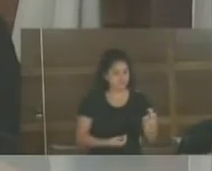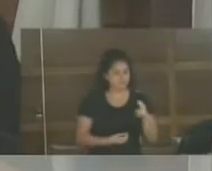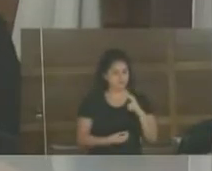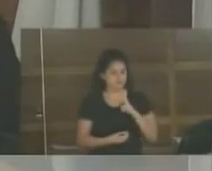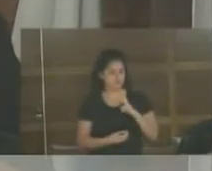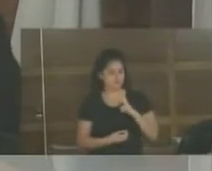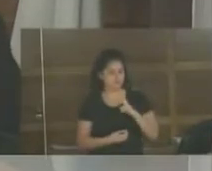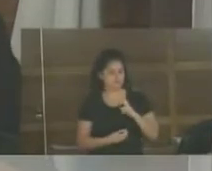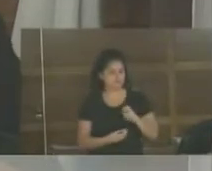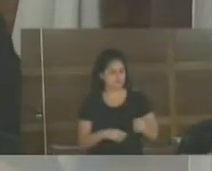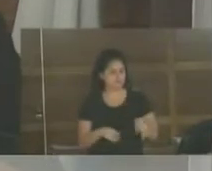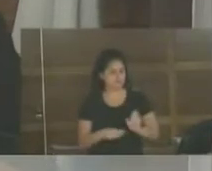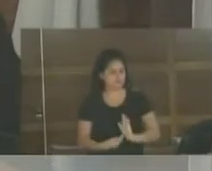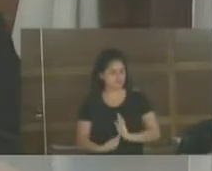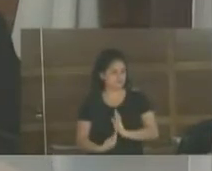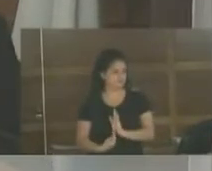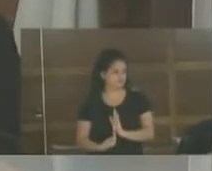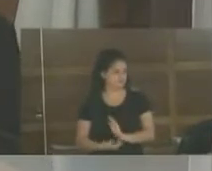alguma maneira. Tá?